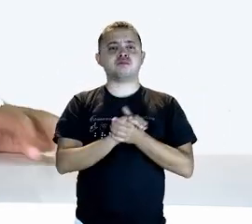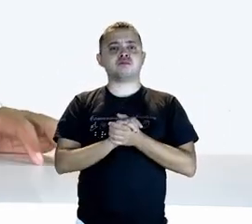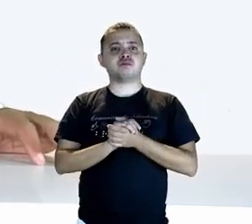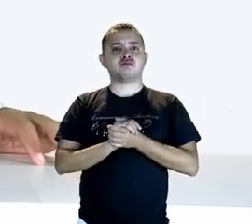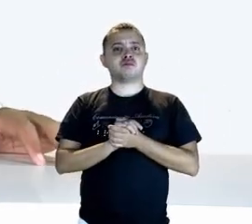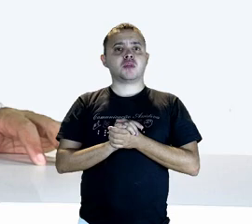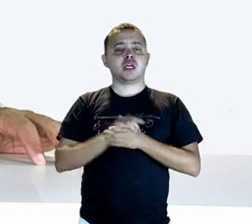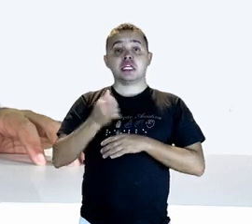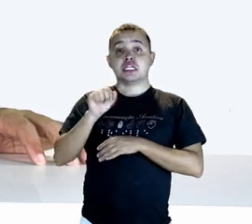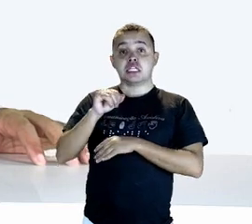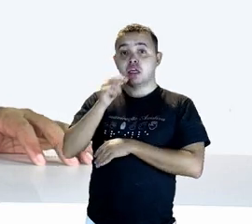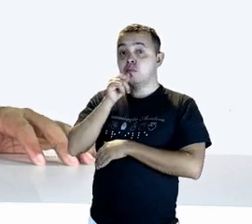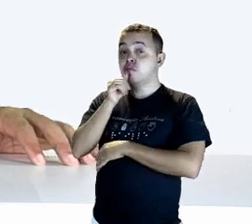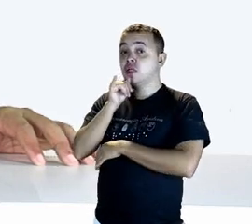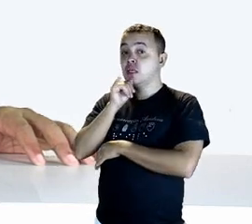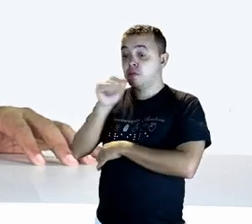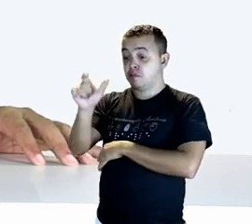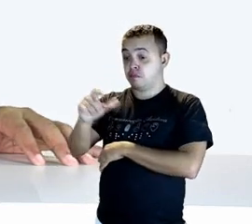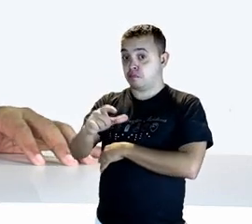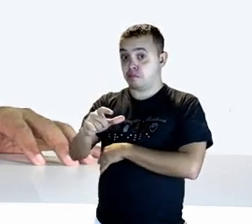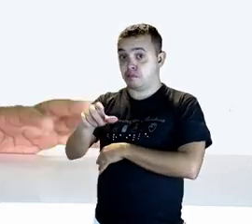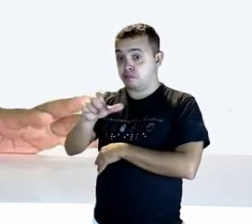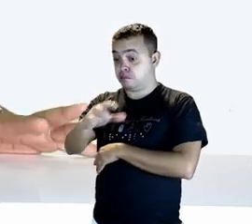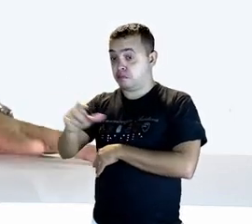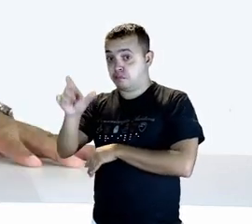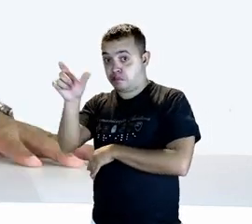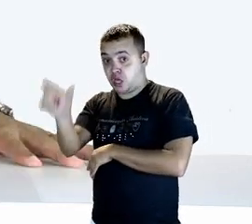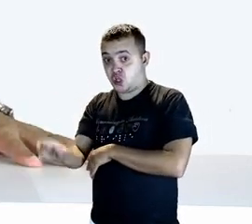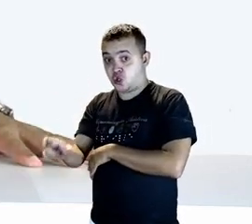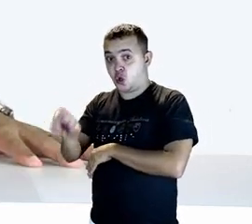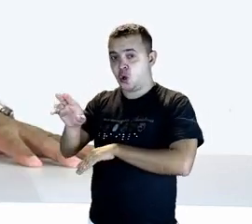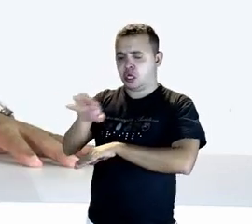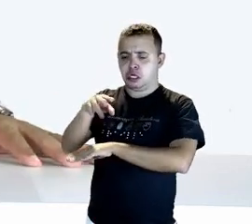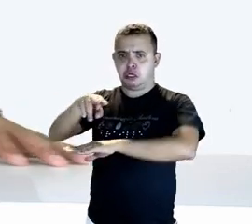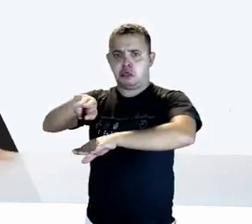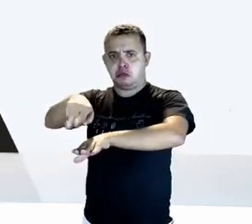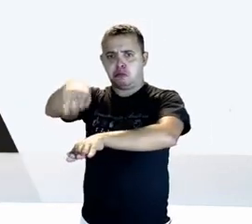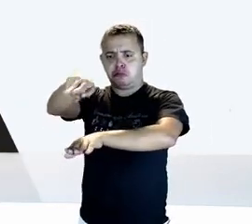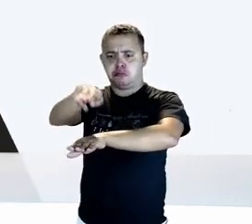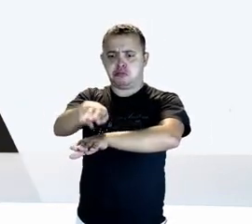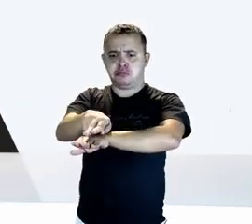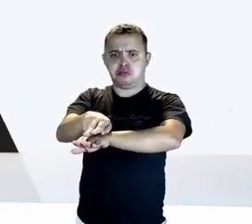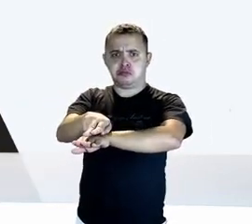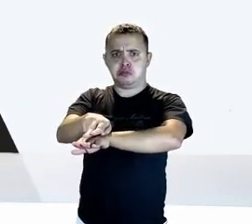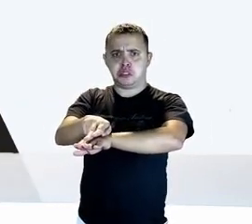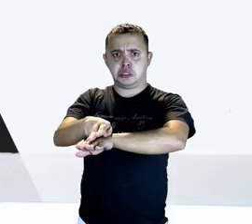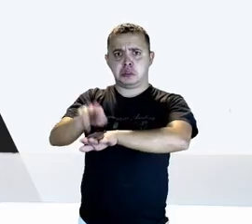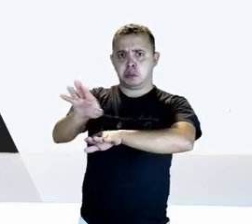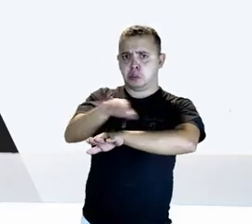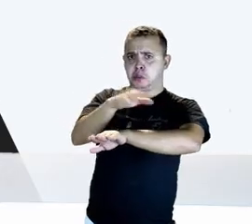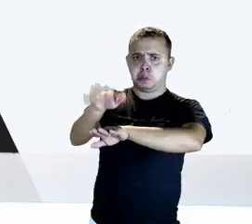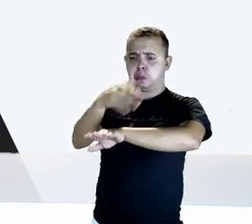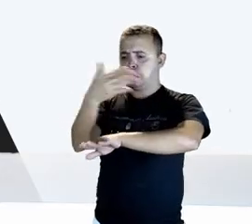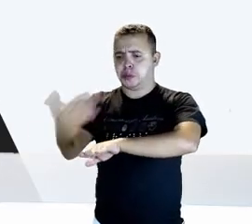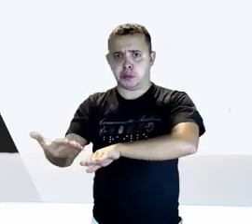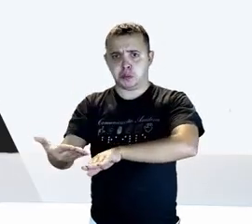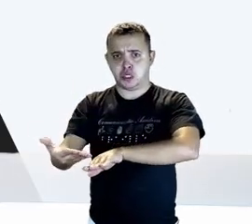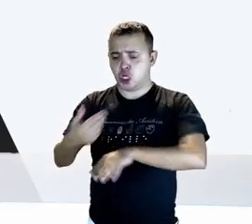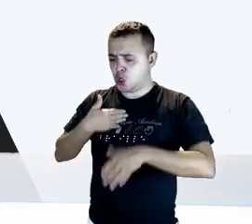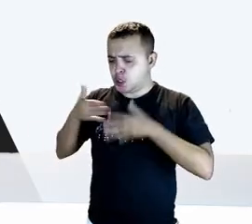O restabelecimento da vítima de um acidente, seja qual for sua